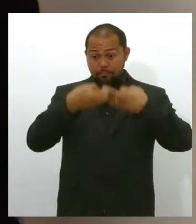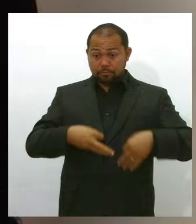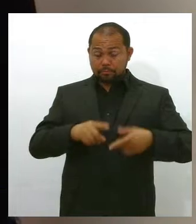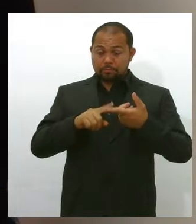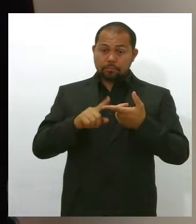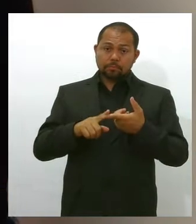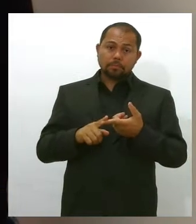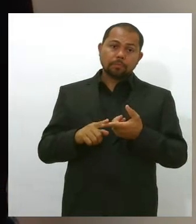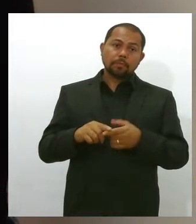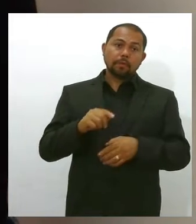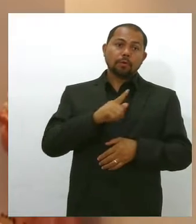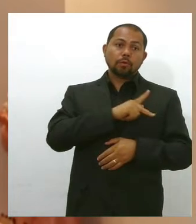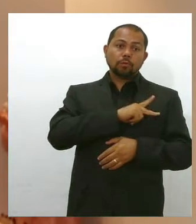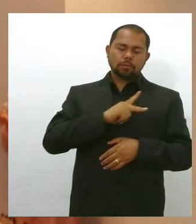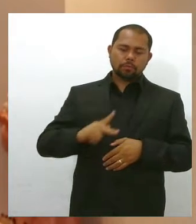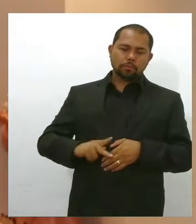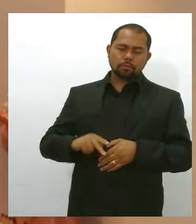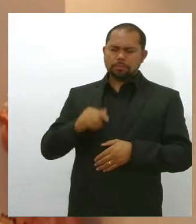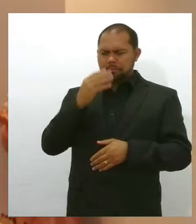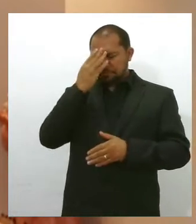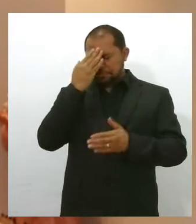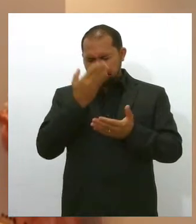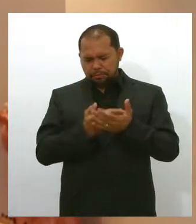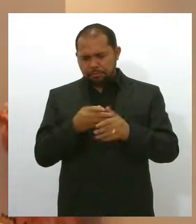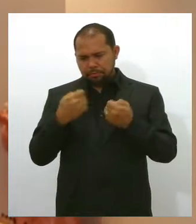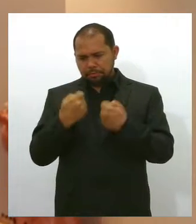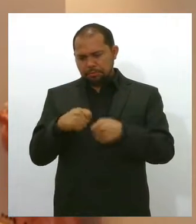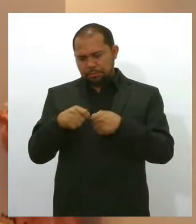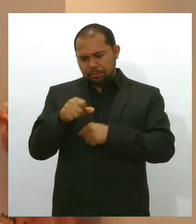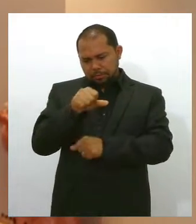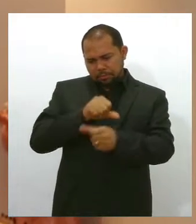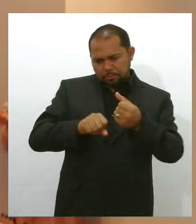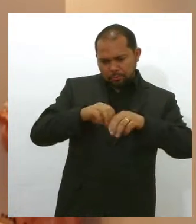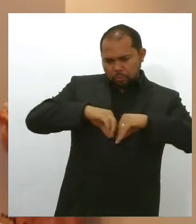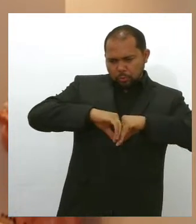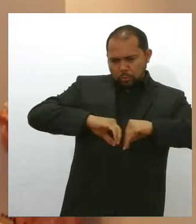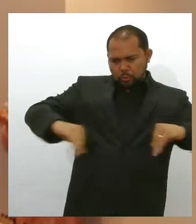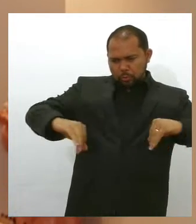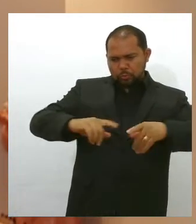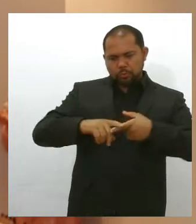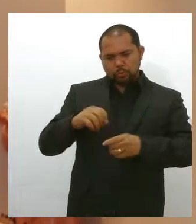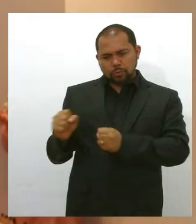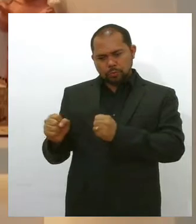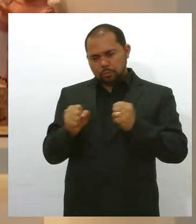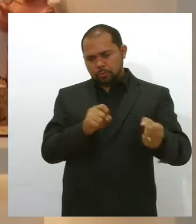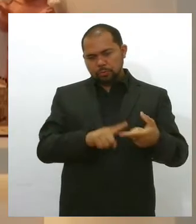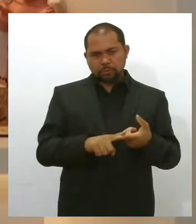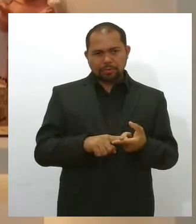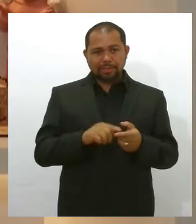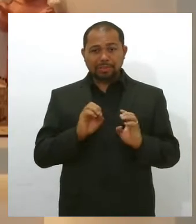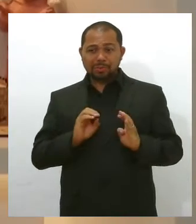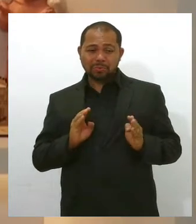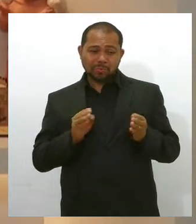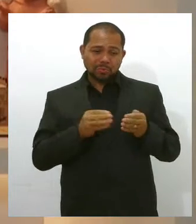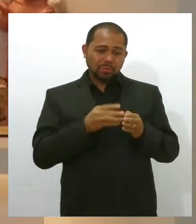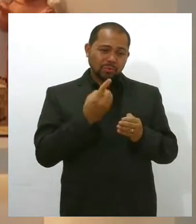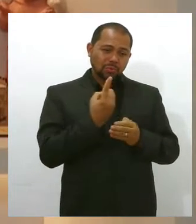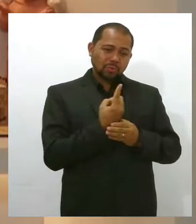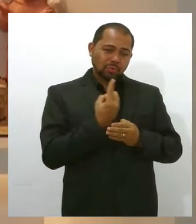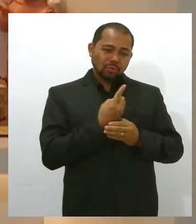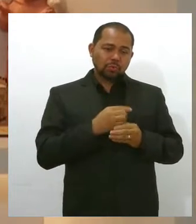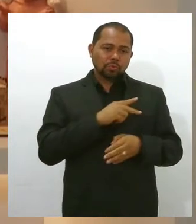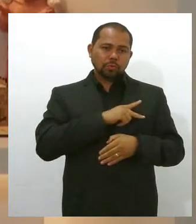acreditando que seja necessária uma descentralização de poderes que estão em um único cargo O que acontece no Brasil